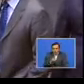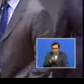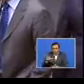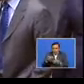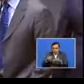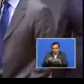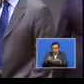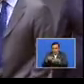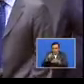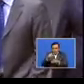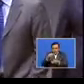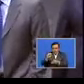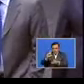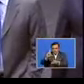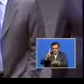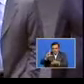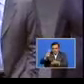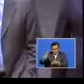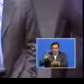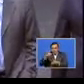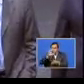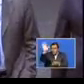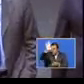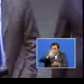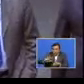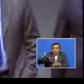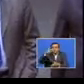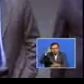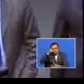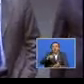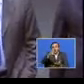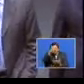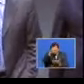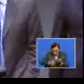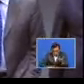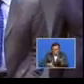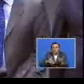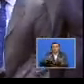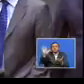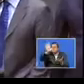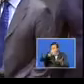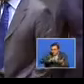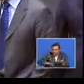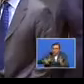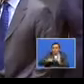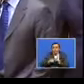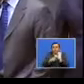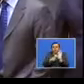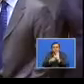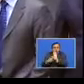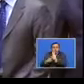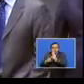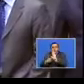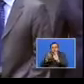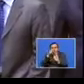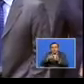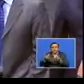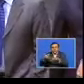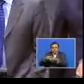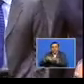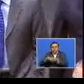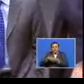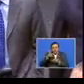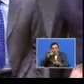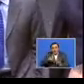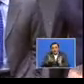bancada do PSDB e do PSDB Nacional, que já há uma nota nacional mostrando todas as providências que o partido está tomando